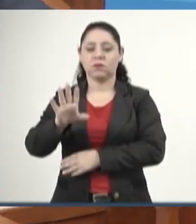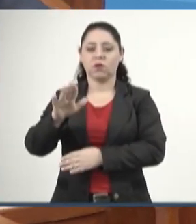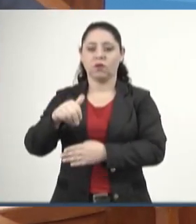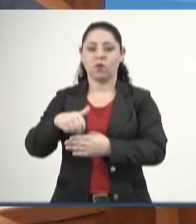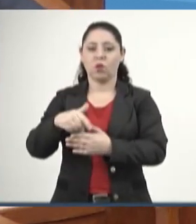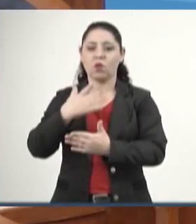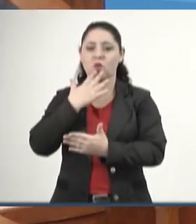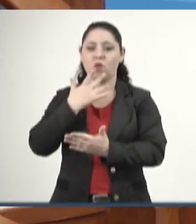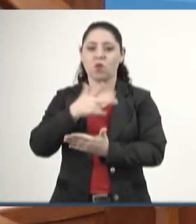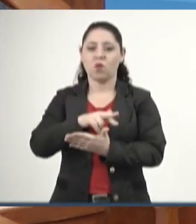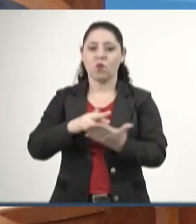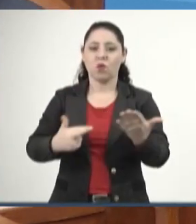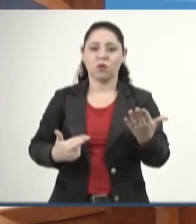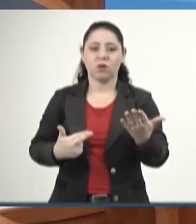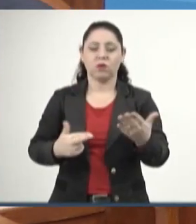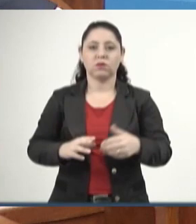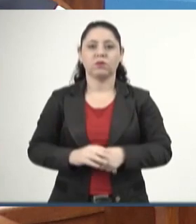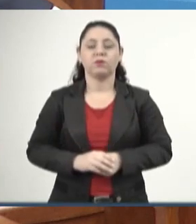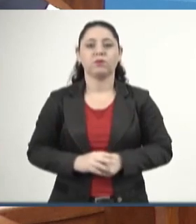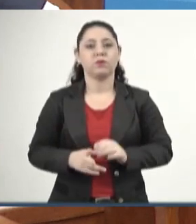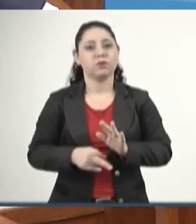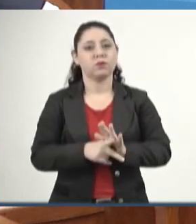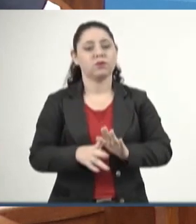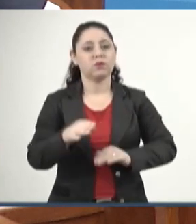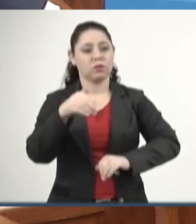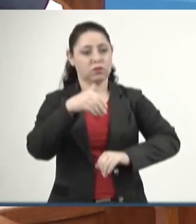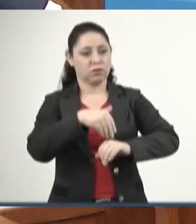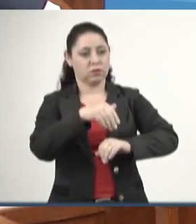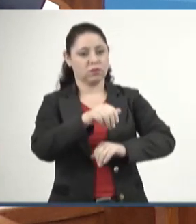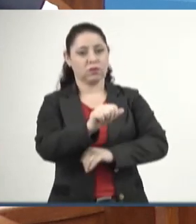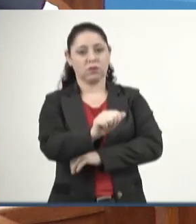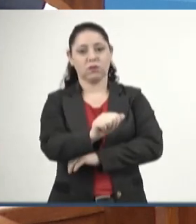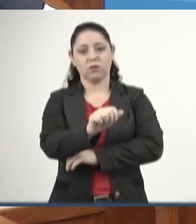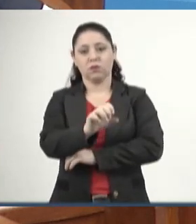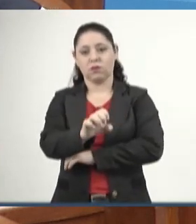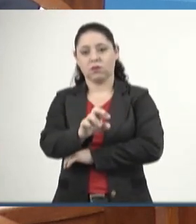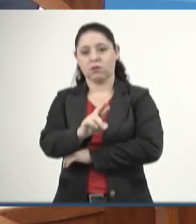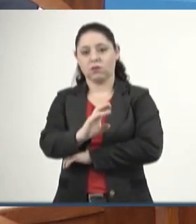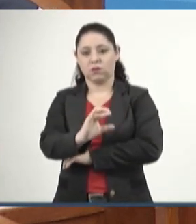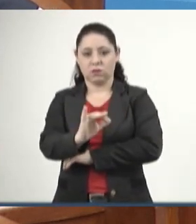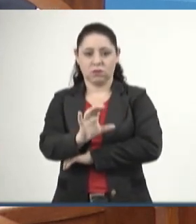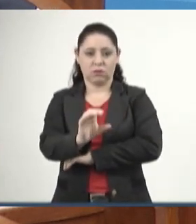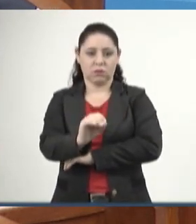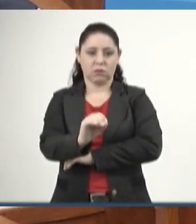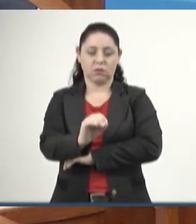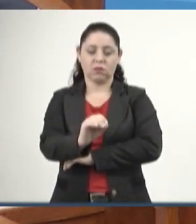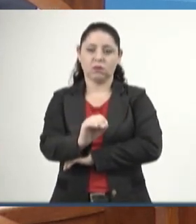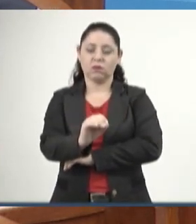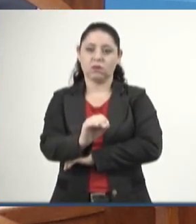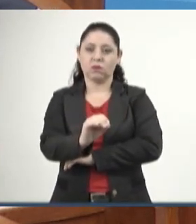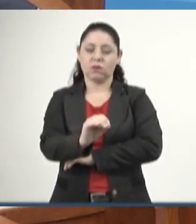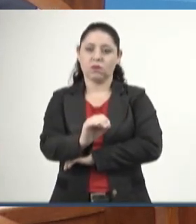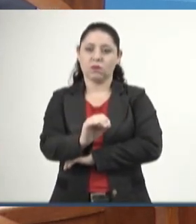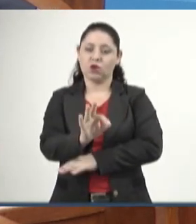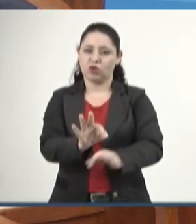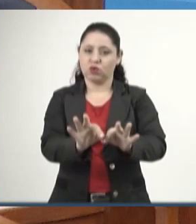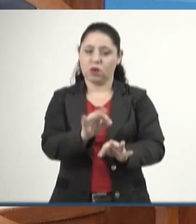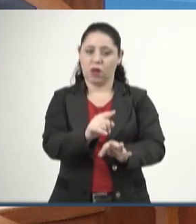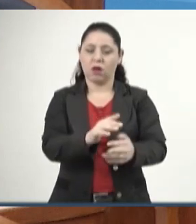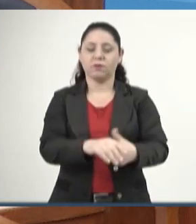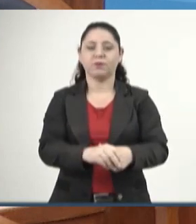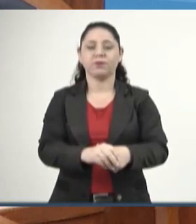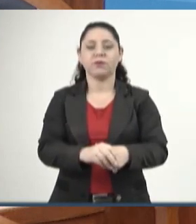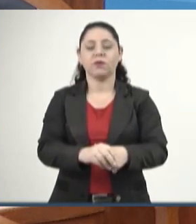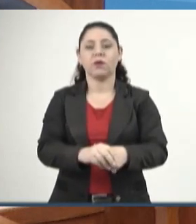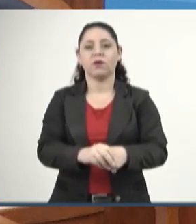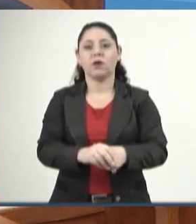como relator do réu chamado Aécio, e o ministro Alexandre